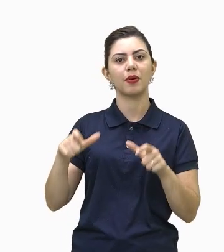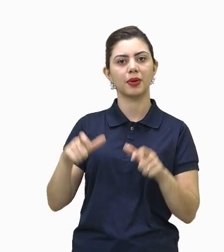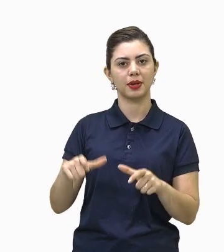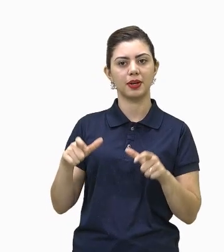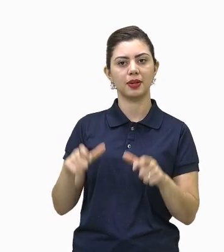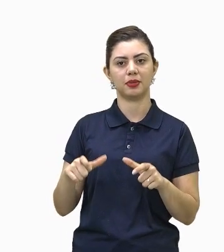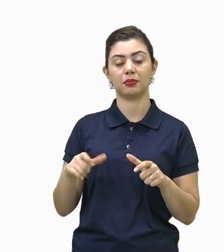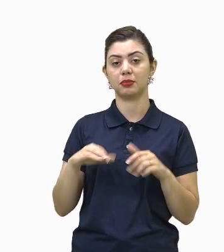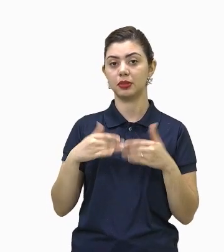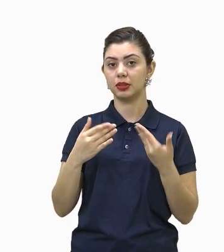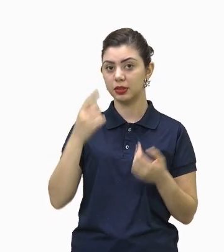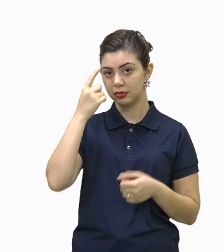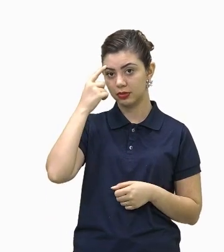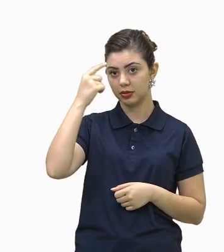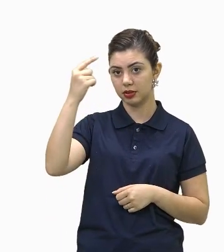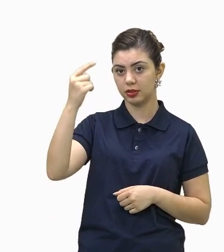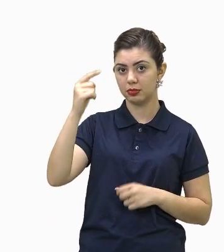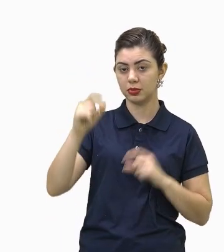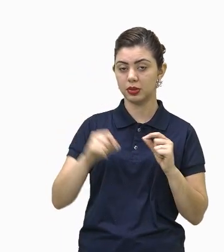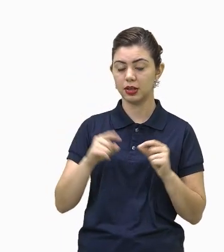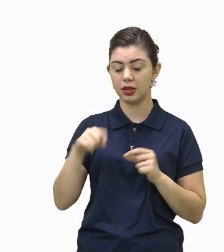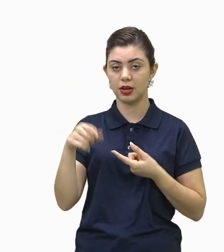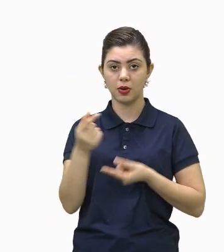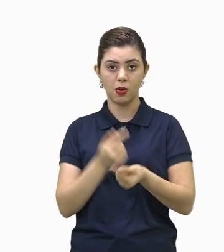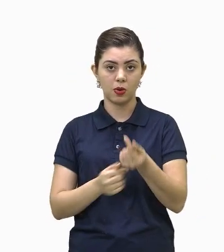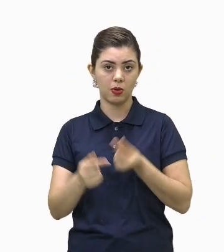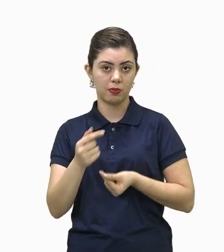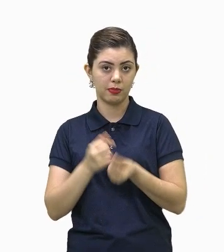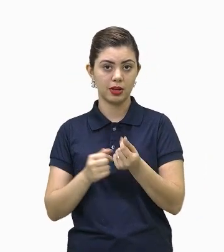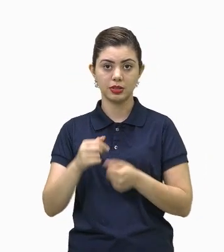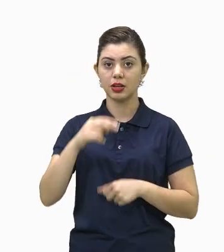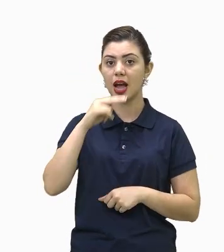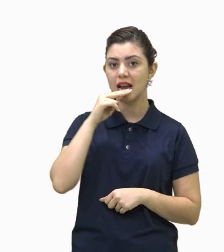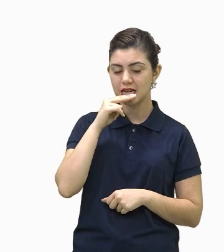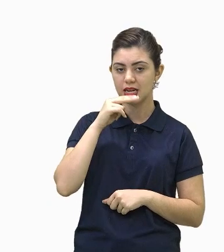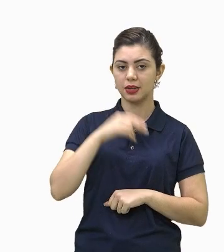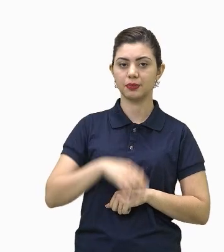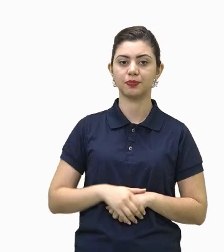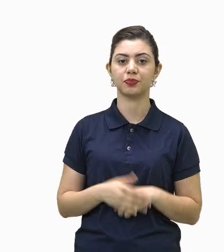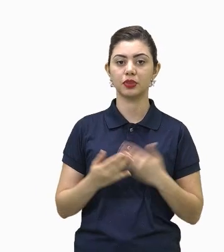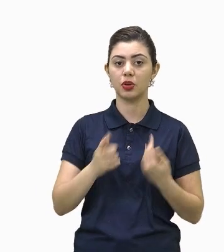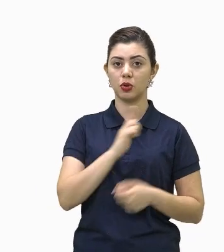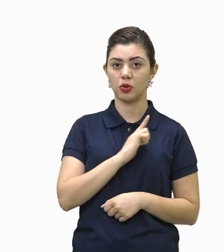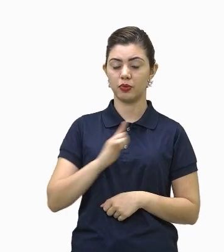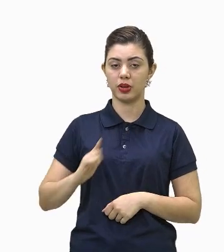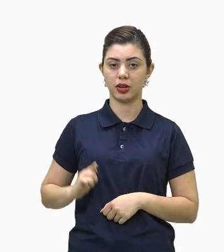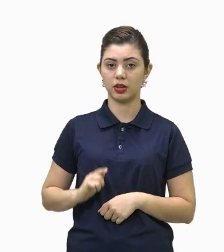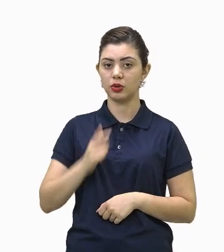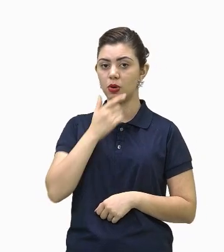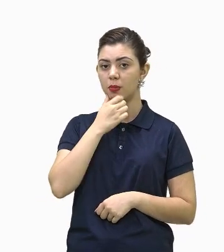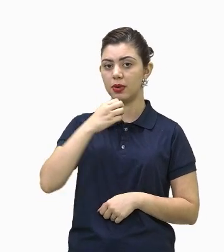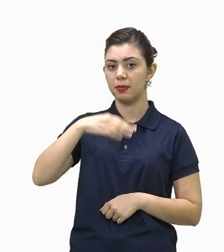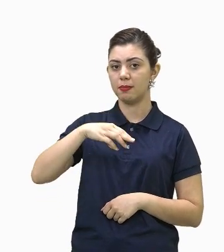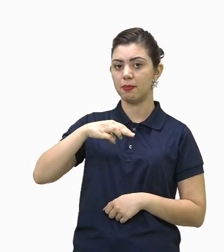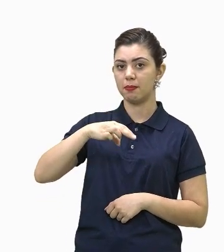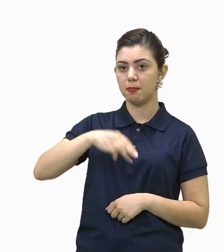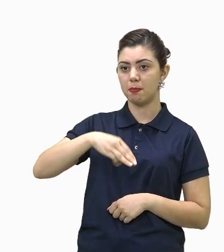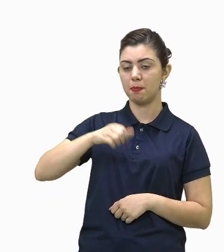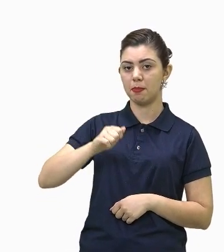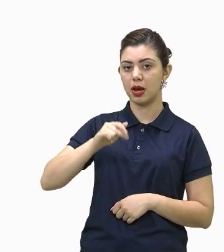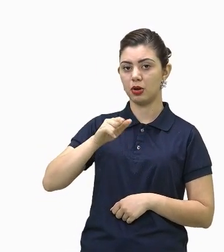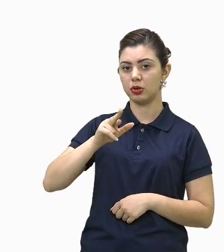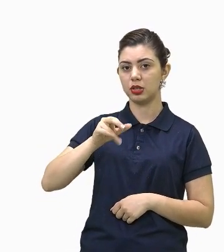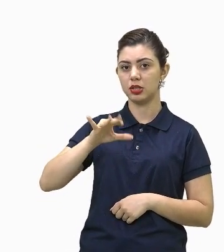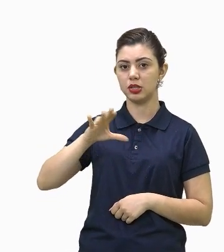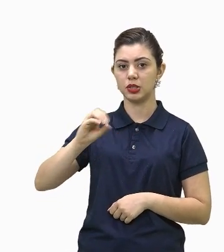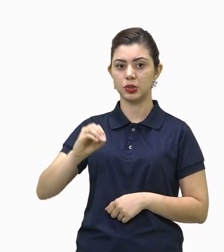certo? E lembra sempre, é o comércio do açúcar. O governador João Maurício de Nassau não